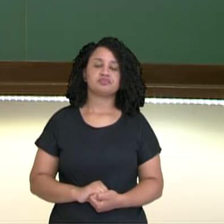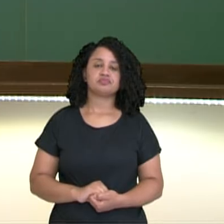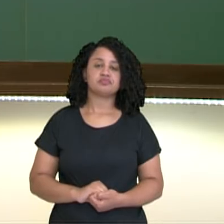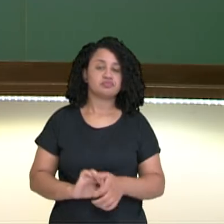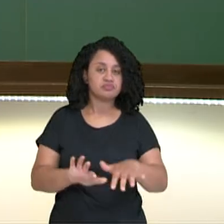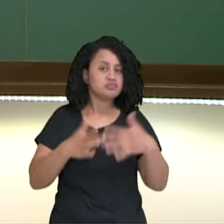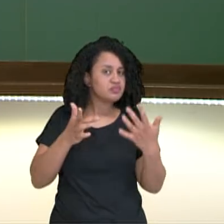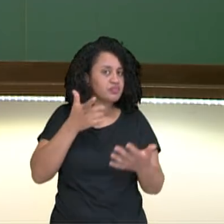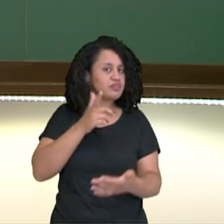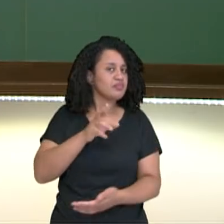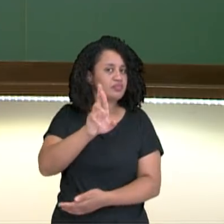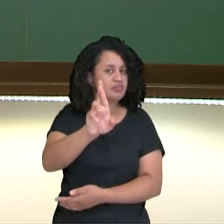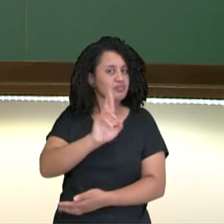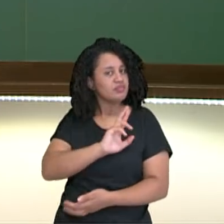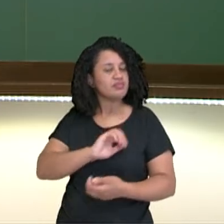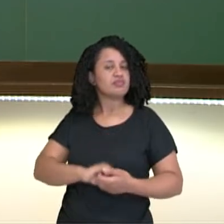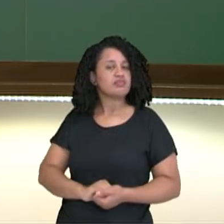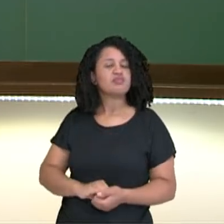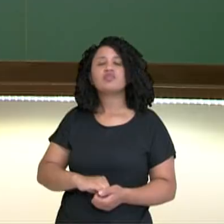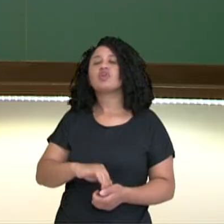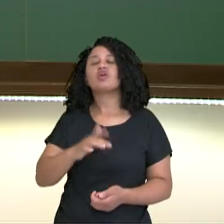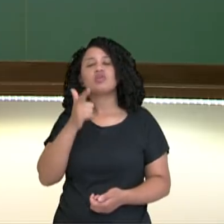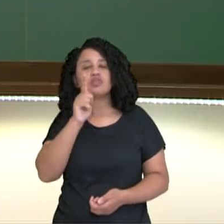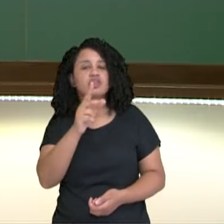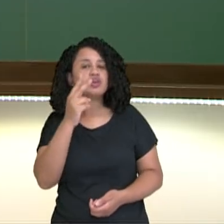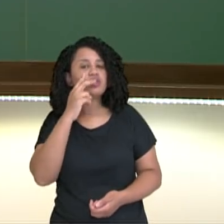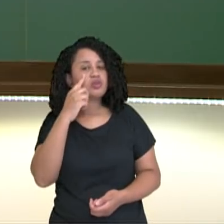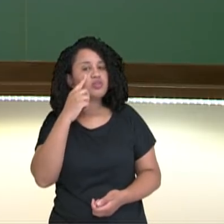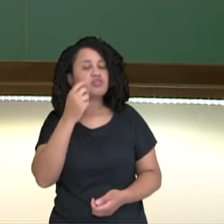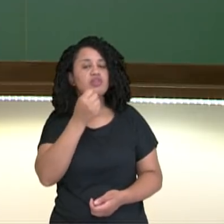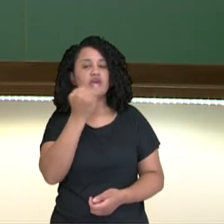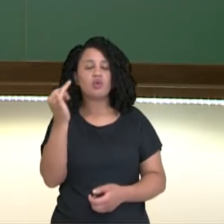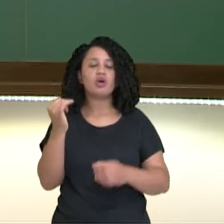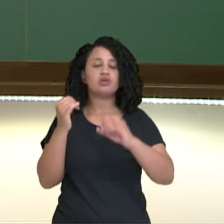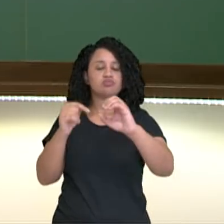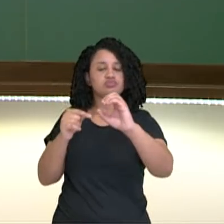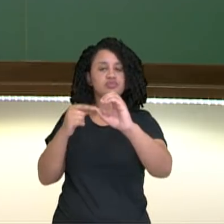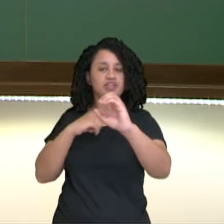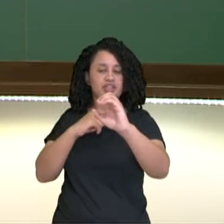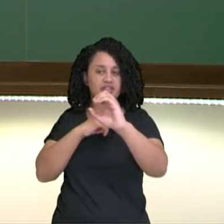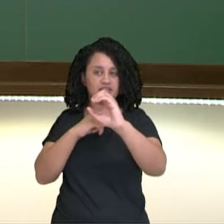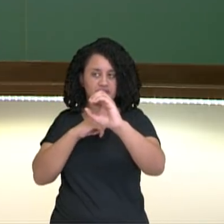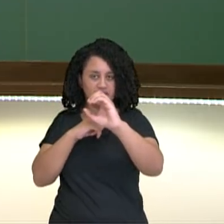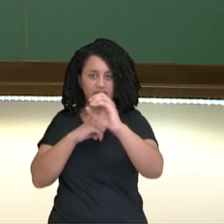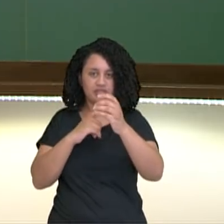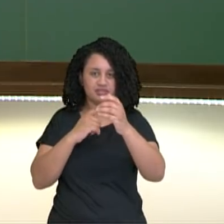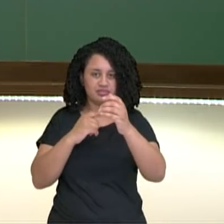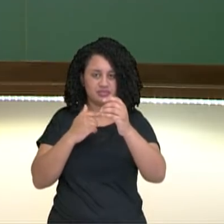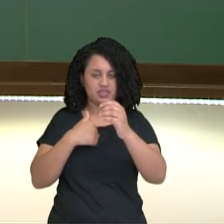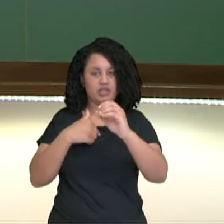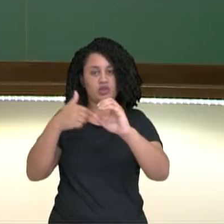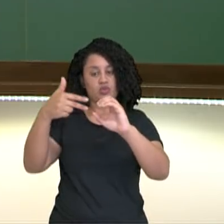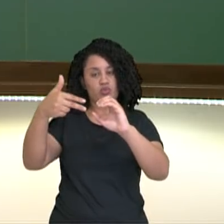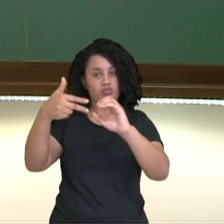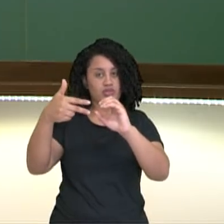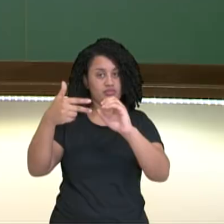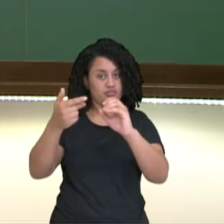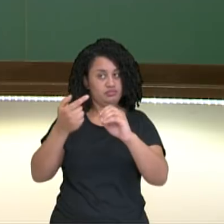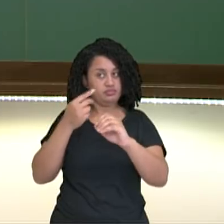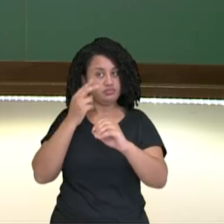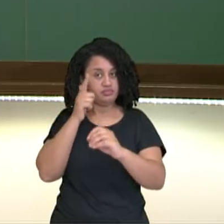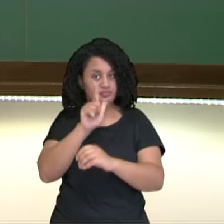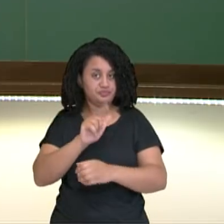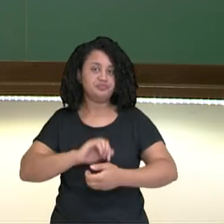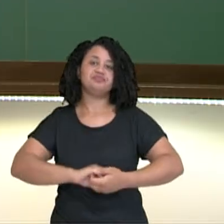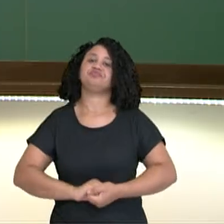E então, conseguiram responder? Conseguiram contar o número de átomos de carbono, né, que nós temos com ligação dupla? Vamos lá? Vamos